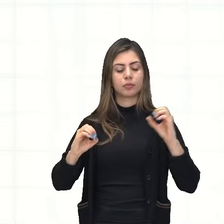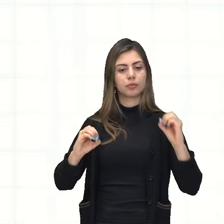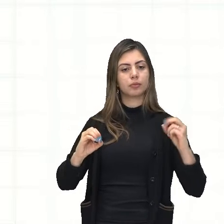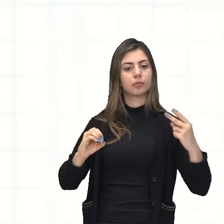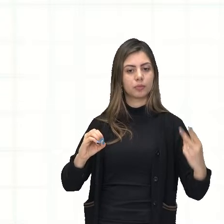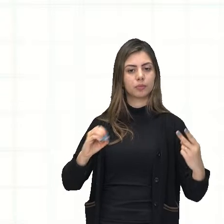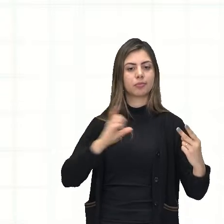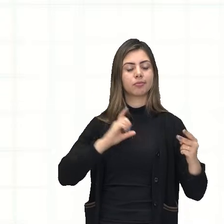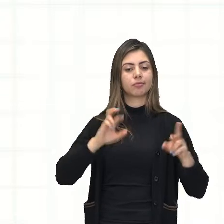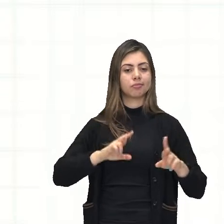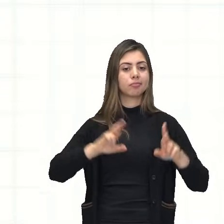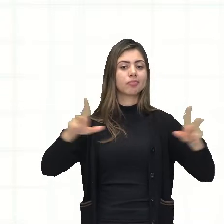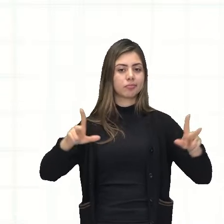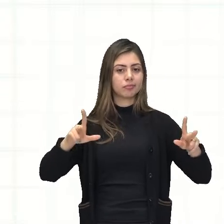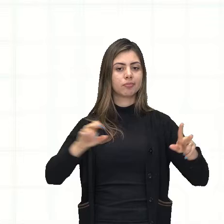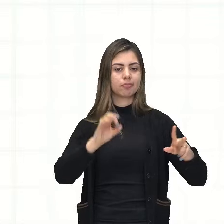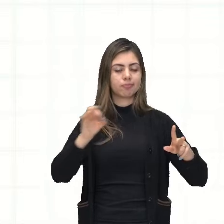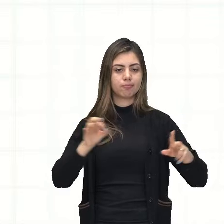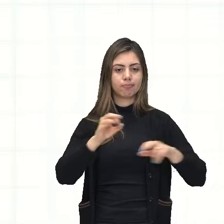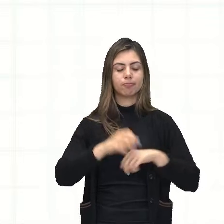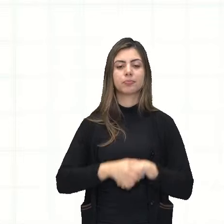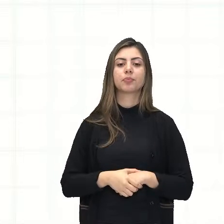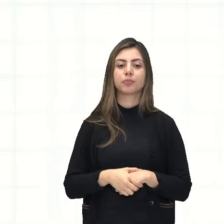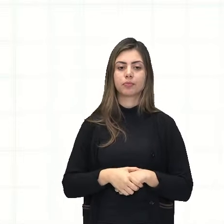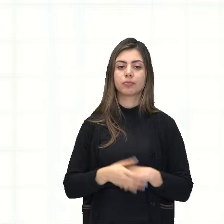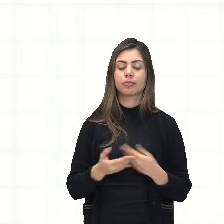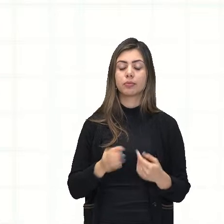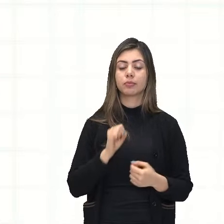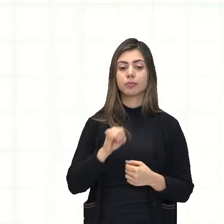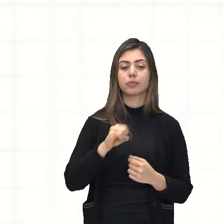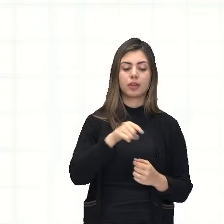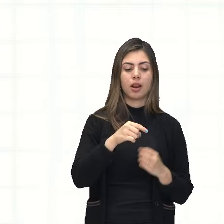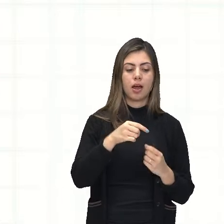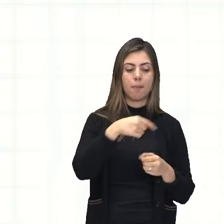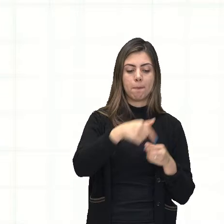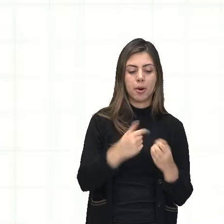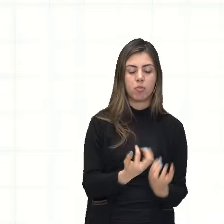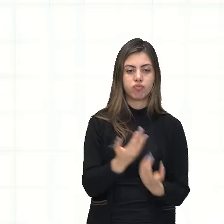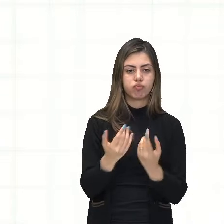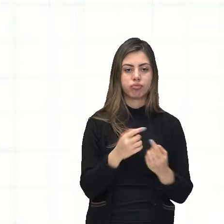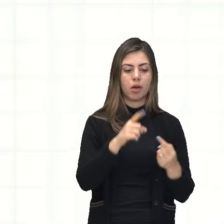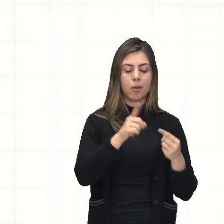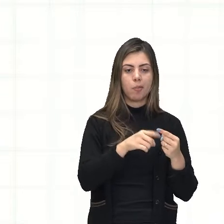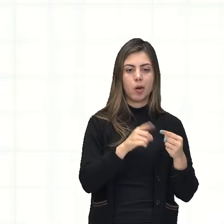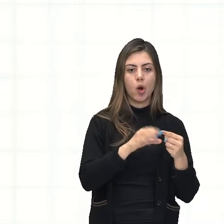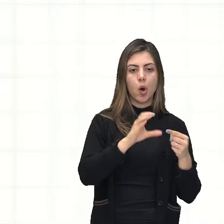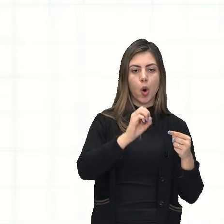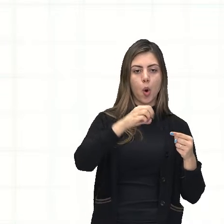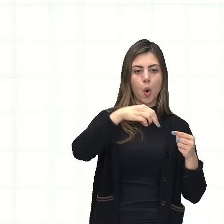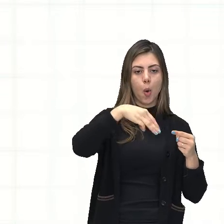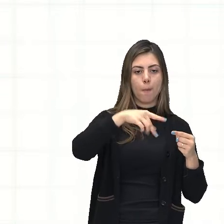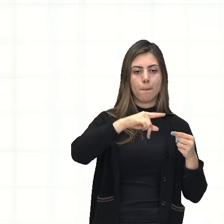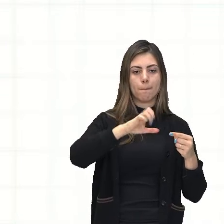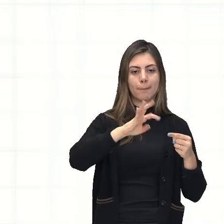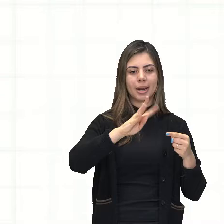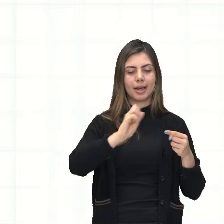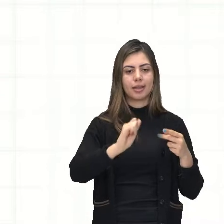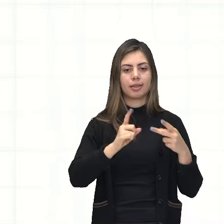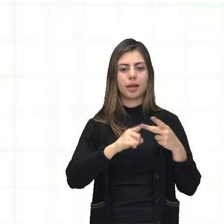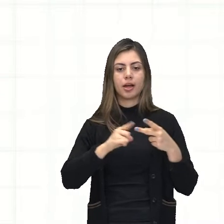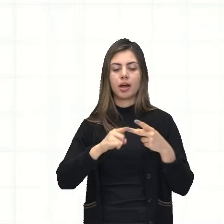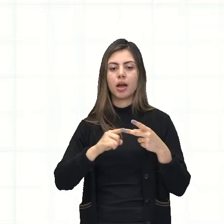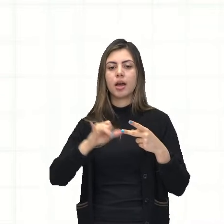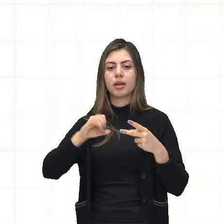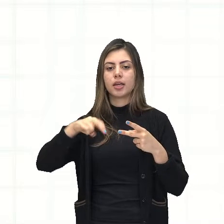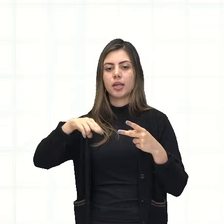ser da combustão ser do tipo completa ou incompleta, né?